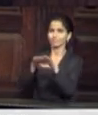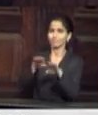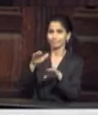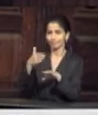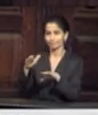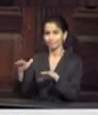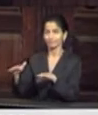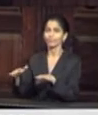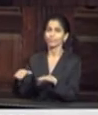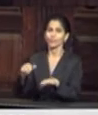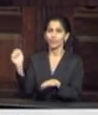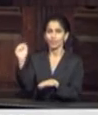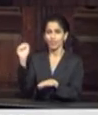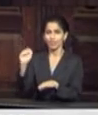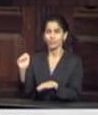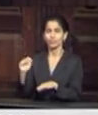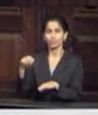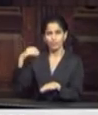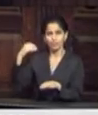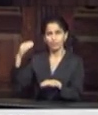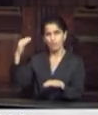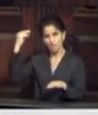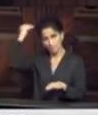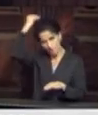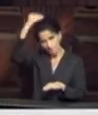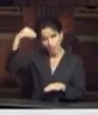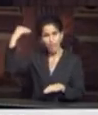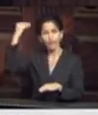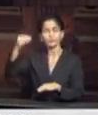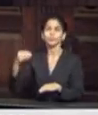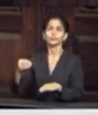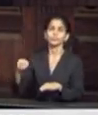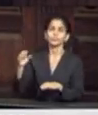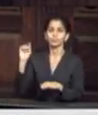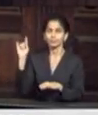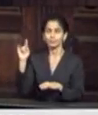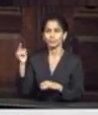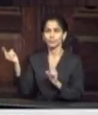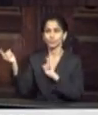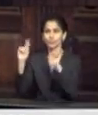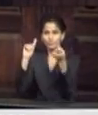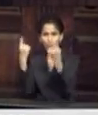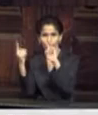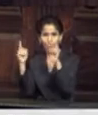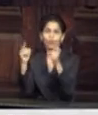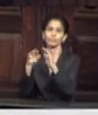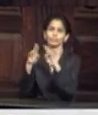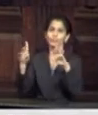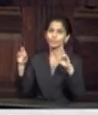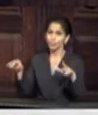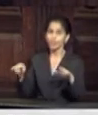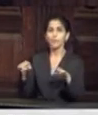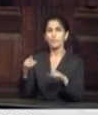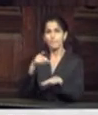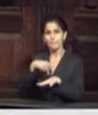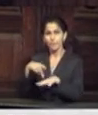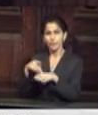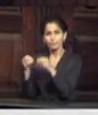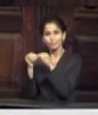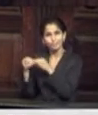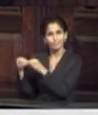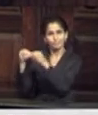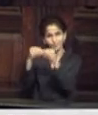à Argentina, ao Chile, entre outros países, que já produziram avanços absolutamente importantes